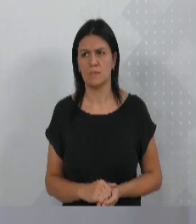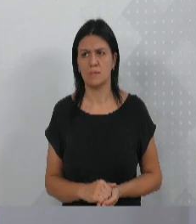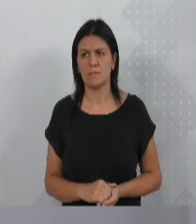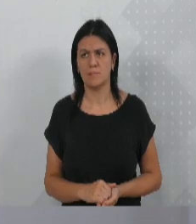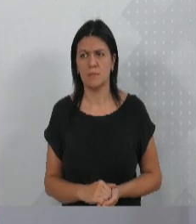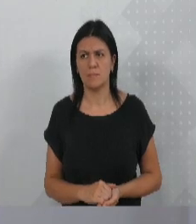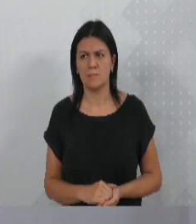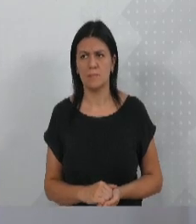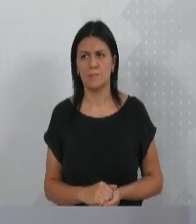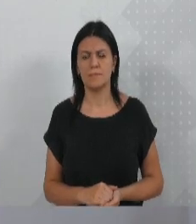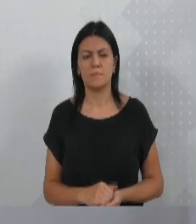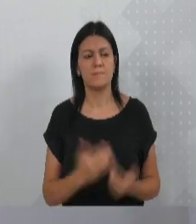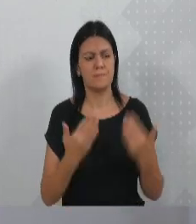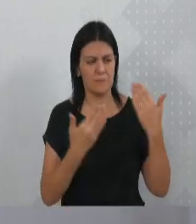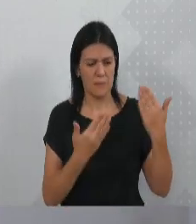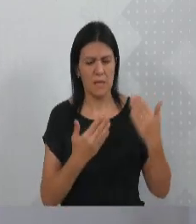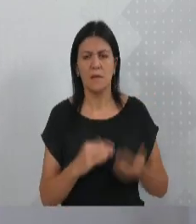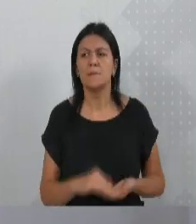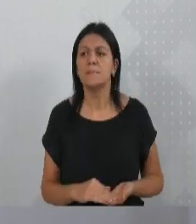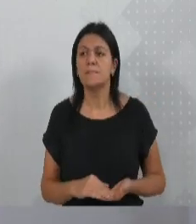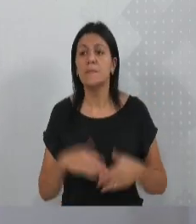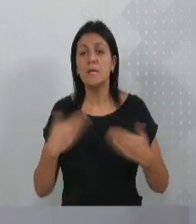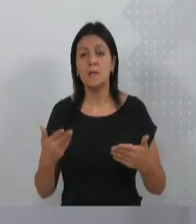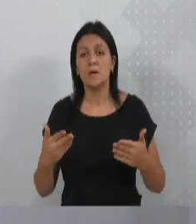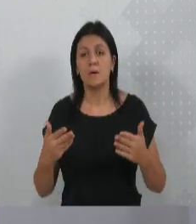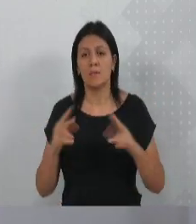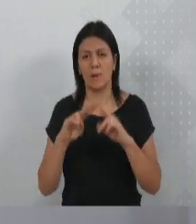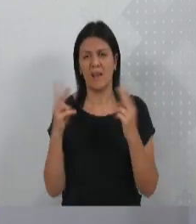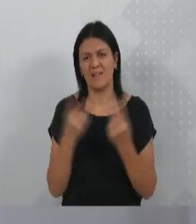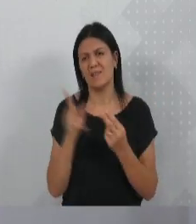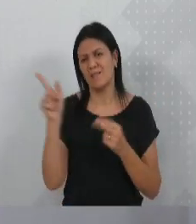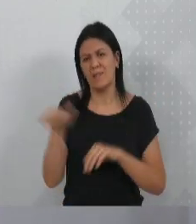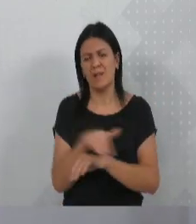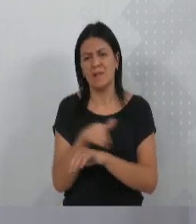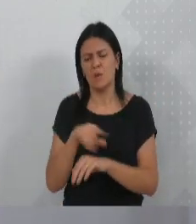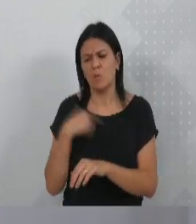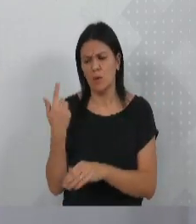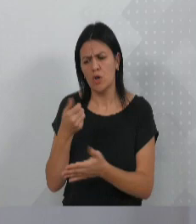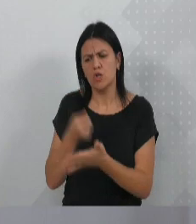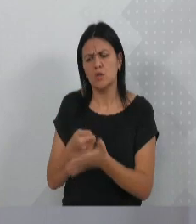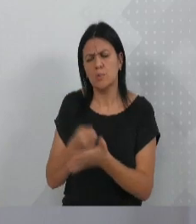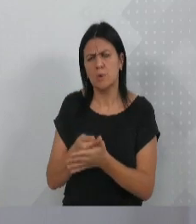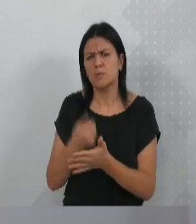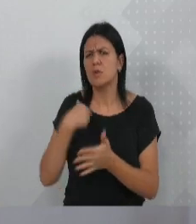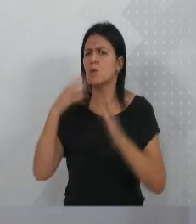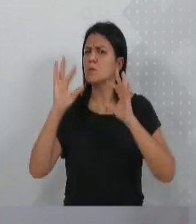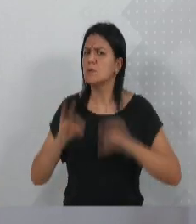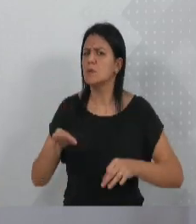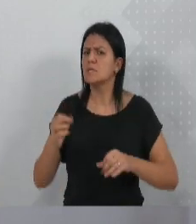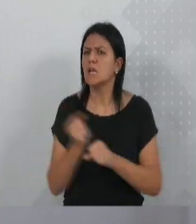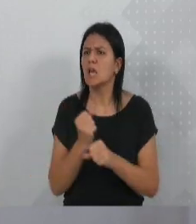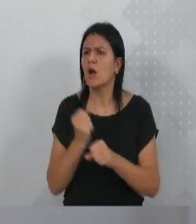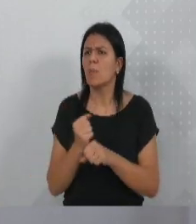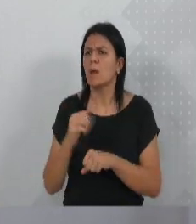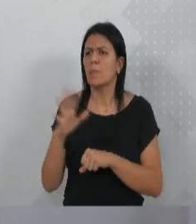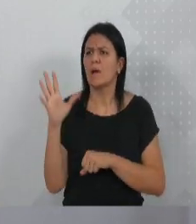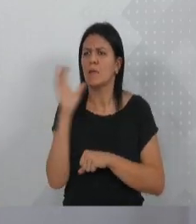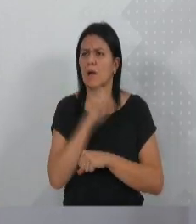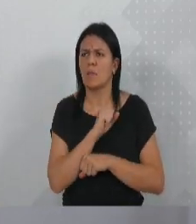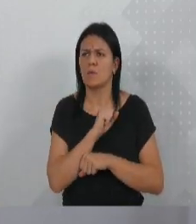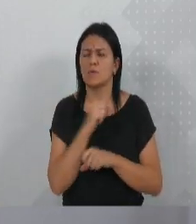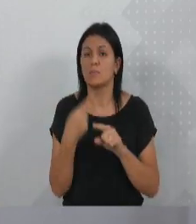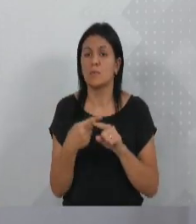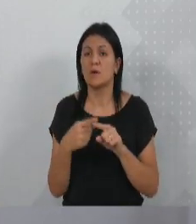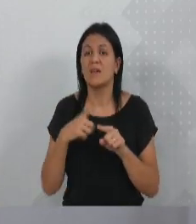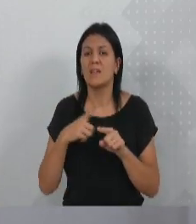eh quanto a a Divinópolis Nós realmente vamos ficar cobrando e eu tenho certeza que a obra vai ser até mais rápido porque você vai pegar aquela faixa sanitária que